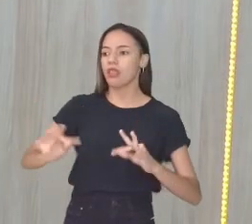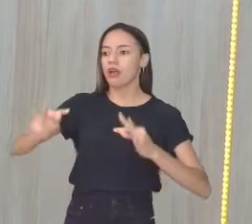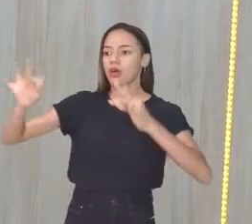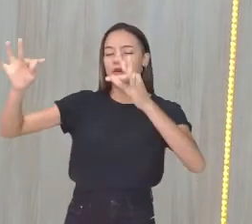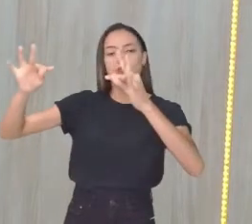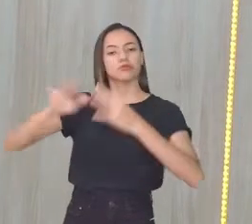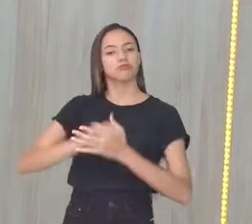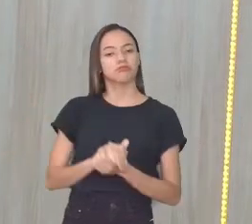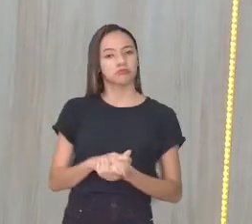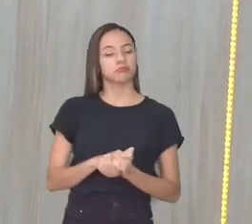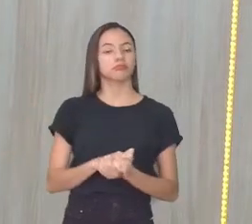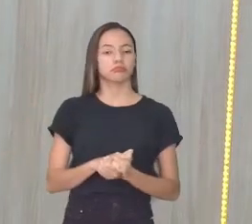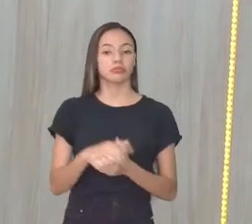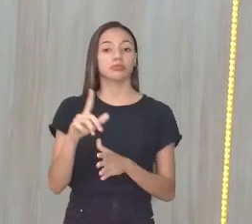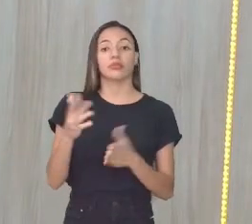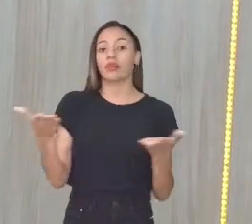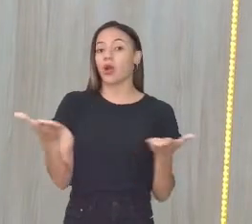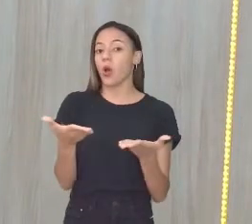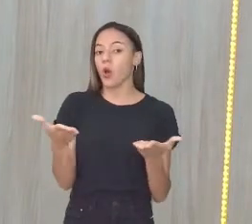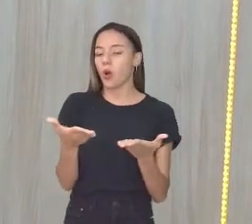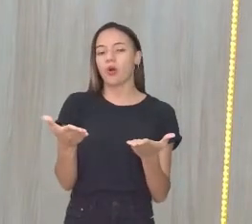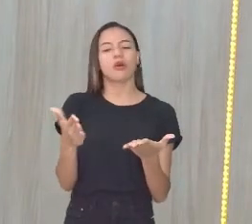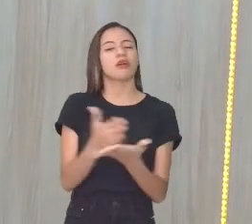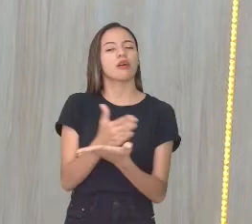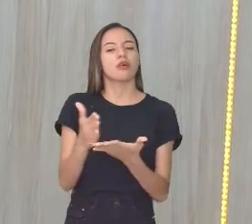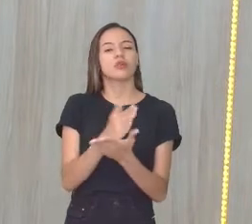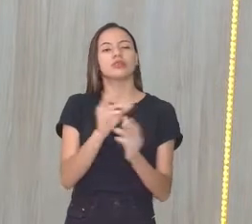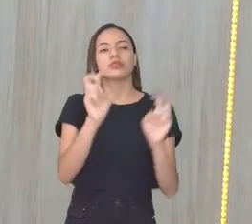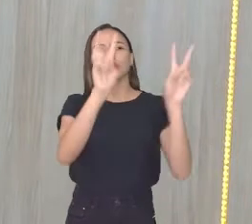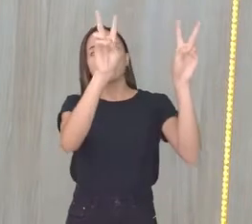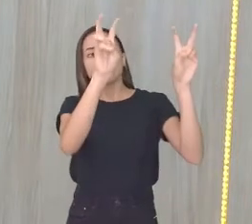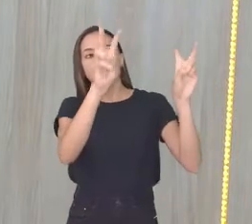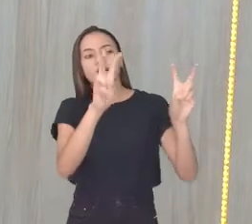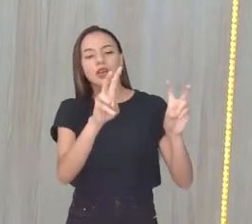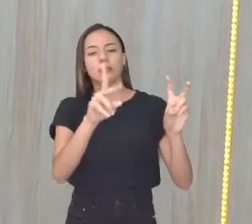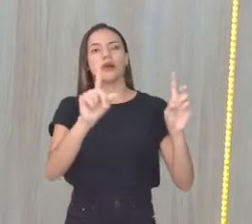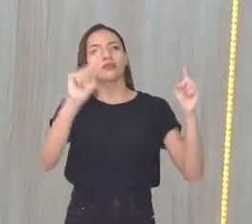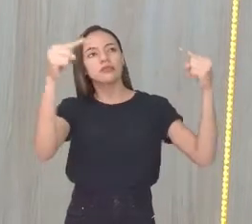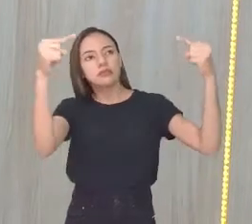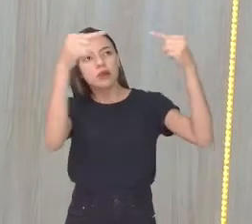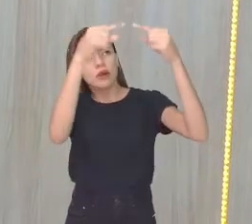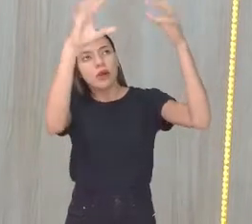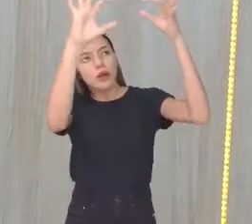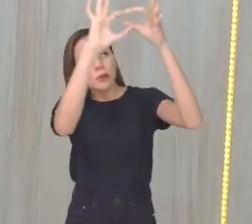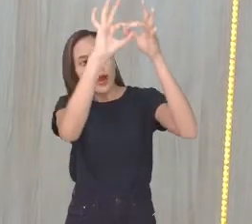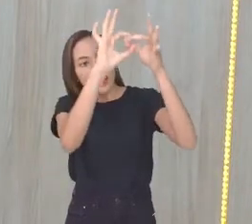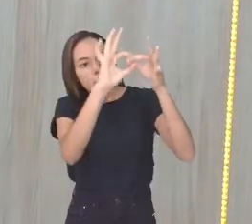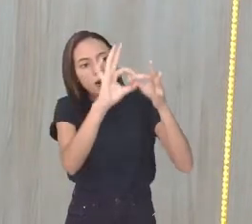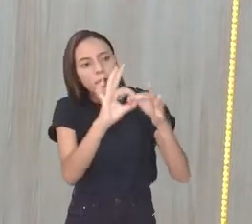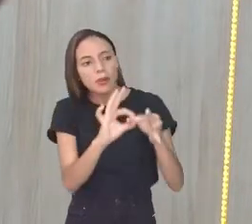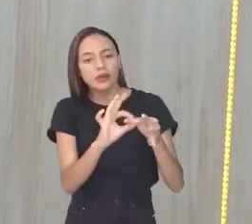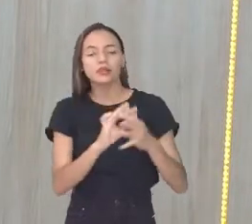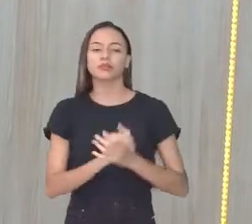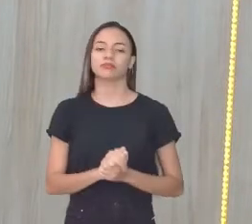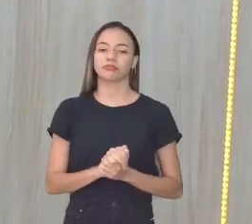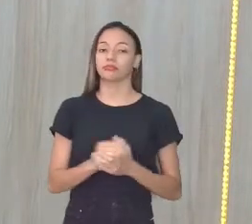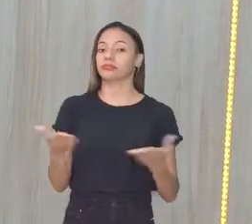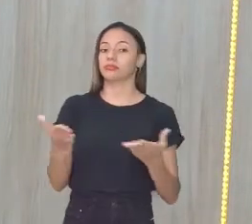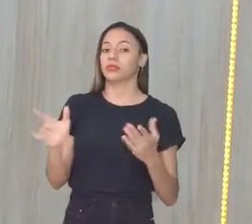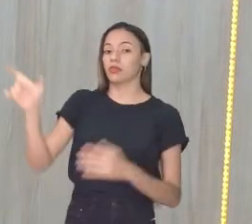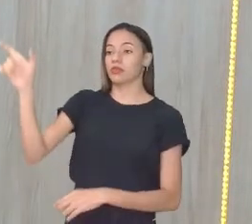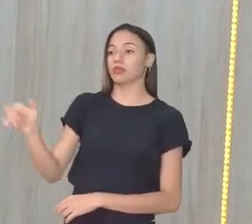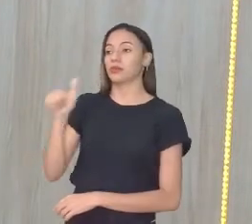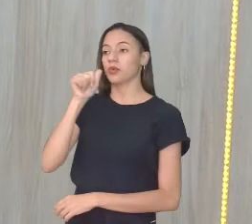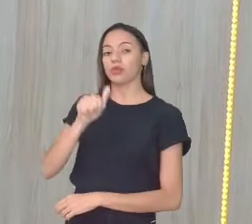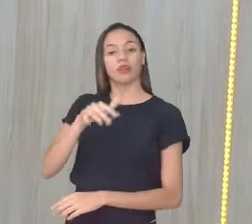né? E aí a gente vai passando agora por alguns temas que são interligados, né? E agora, a mulher e o